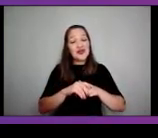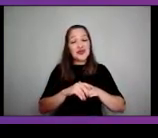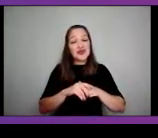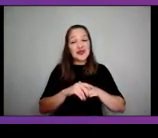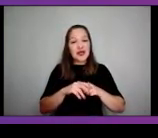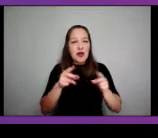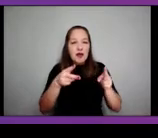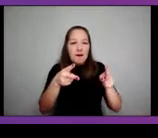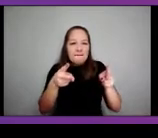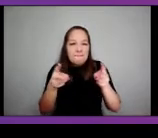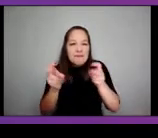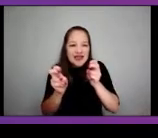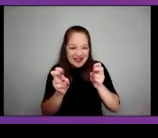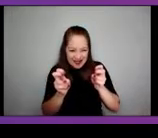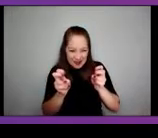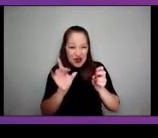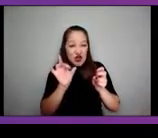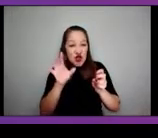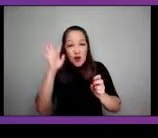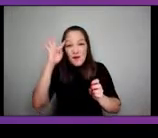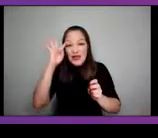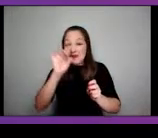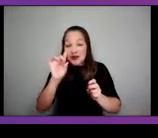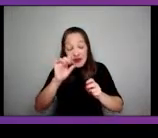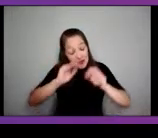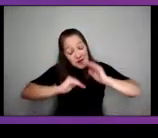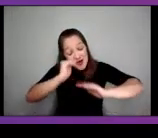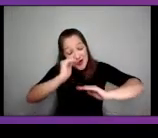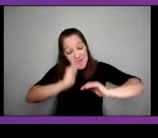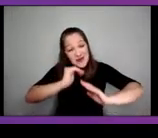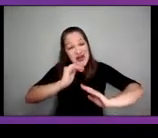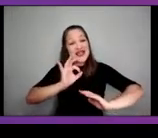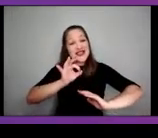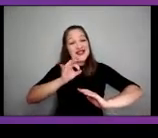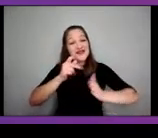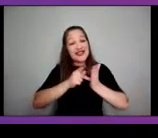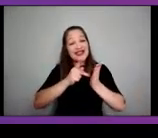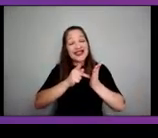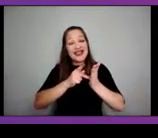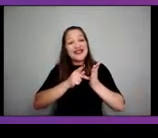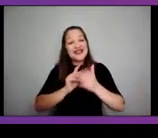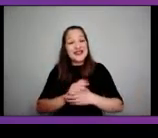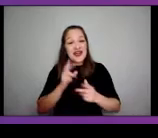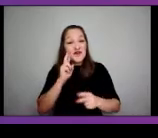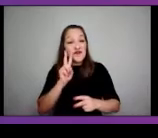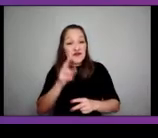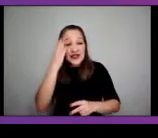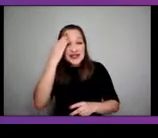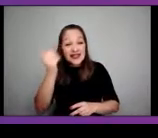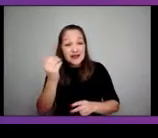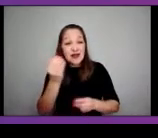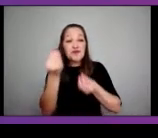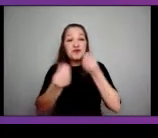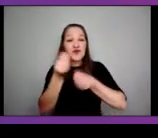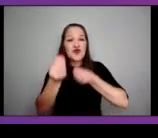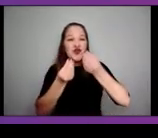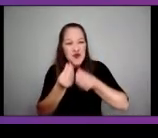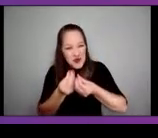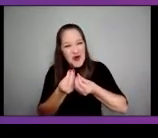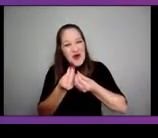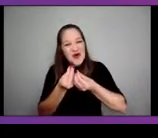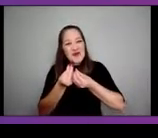da percepção não só um livro do pensamento da forma prática mesmo isso aí já remédio e claro também ao mesmo tempo que está se exercitando na questão da trajetória